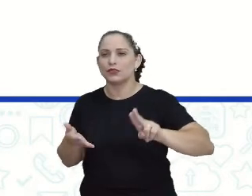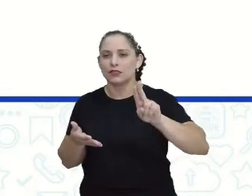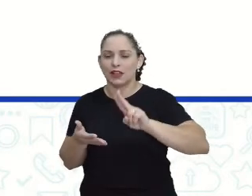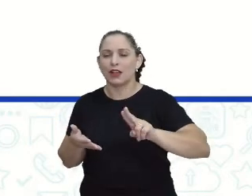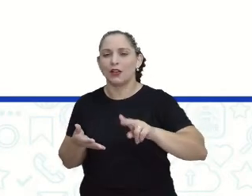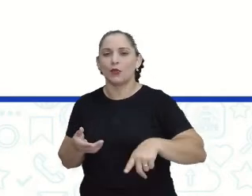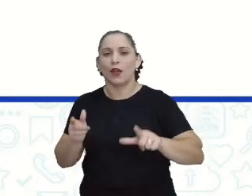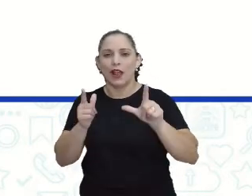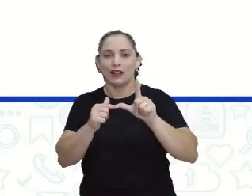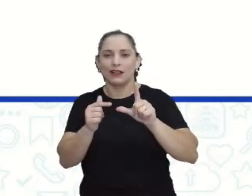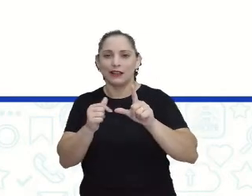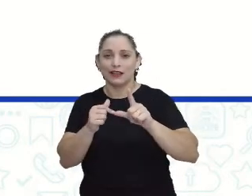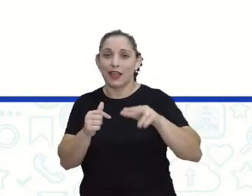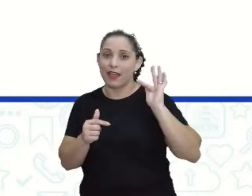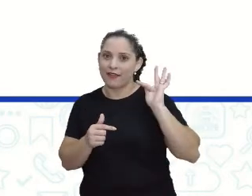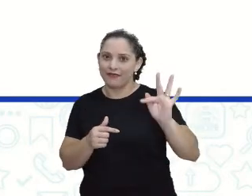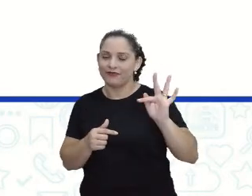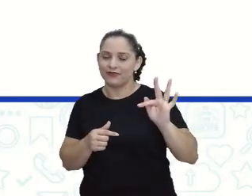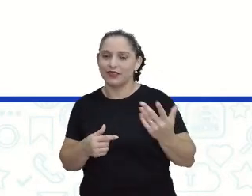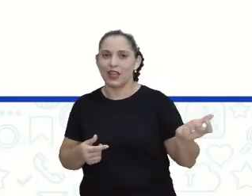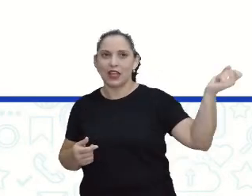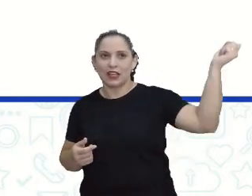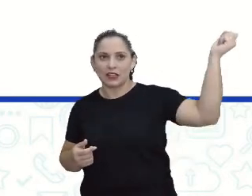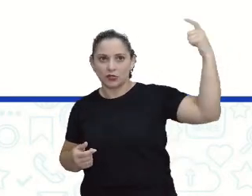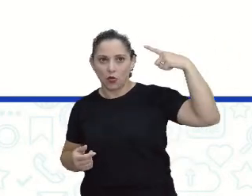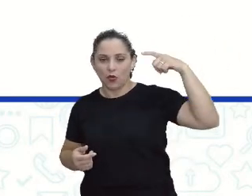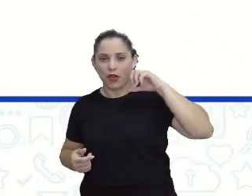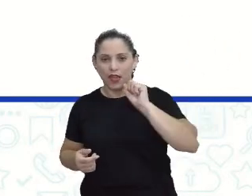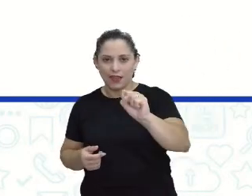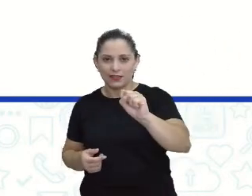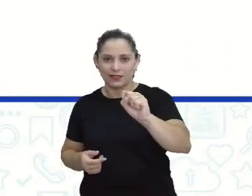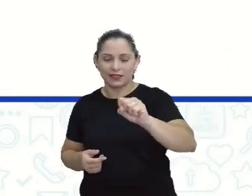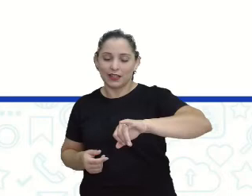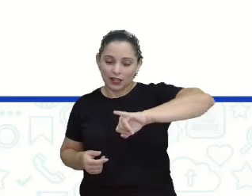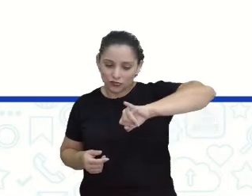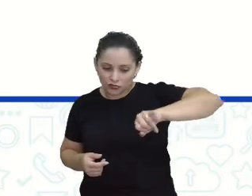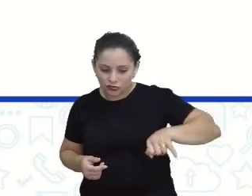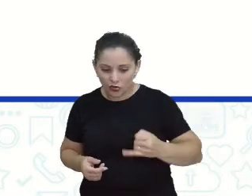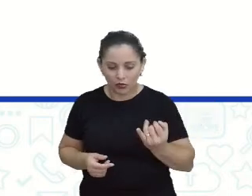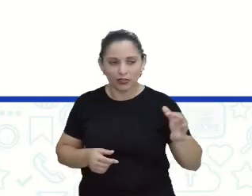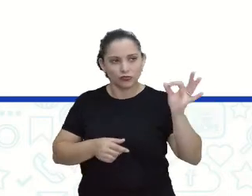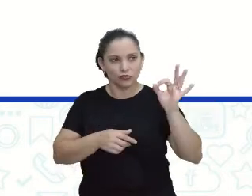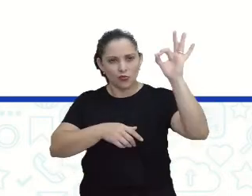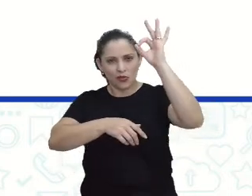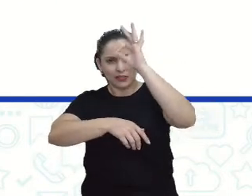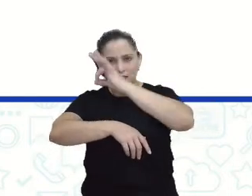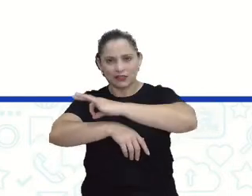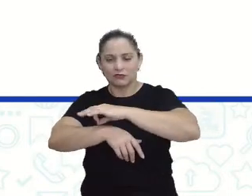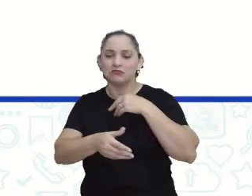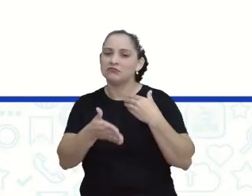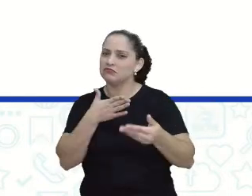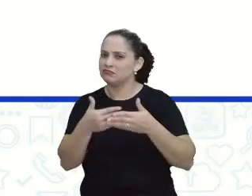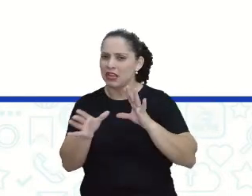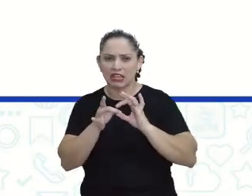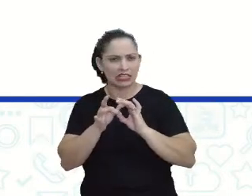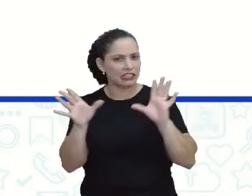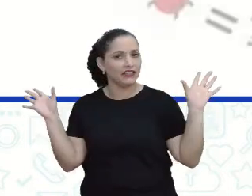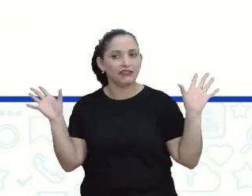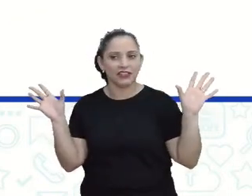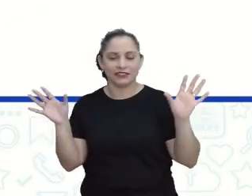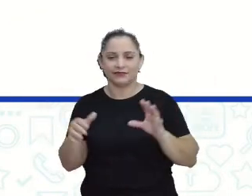flor, a letra S para o Sol e o J de Joaninha, sem problema nenhum, tá certo? Então a gente